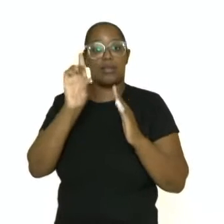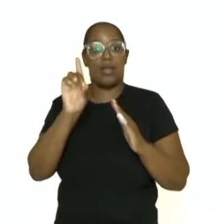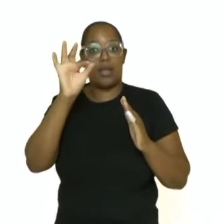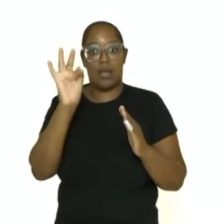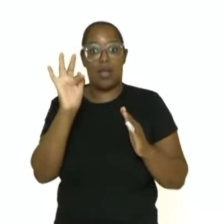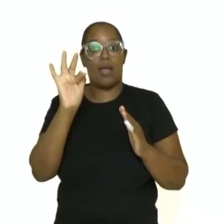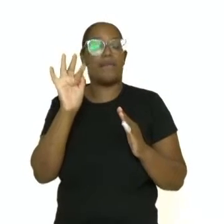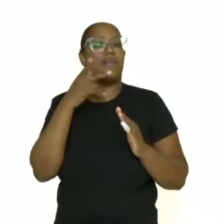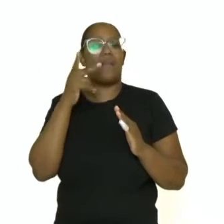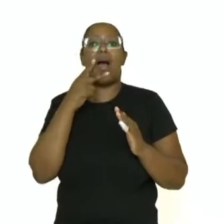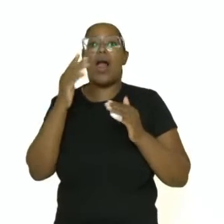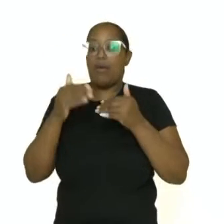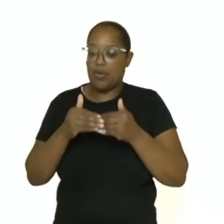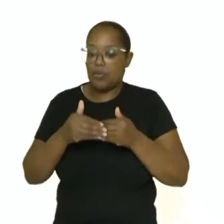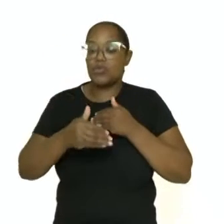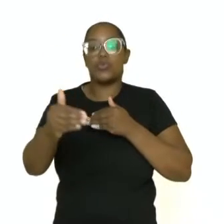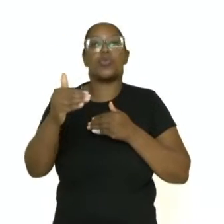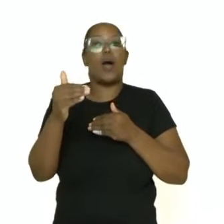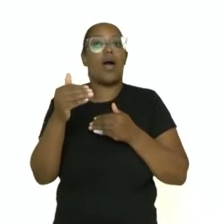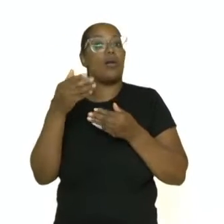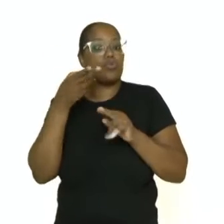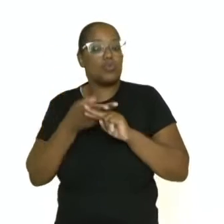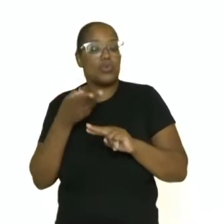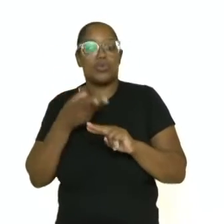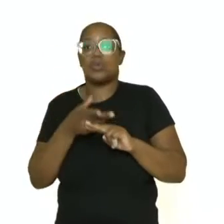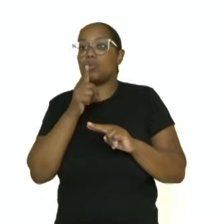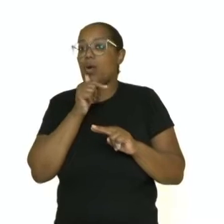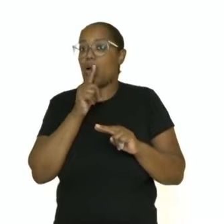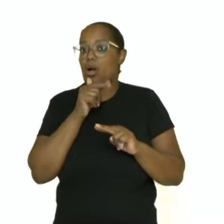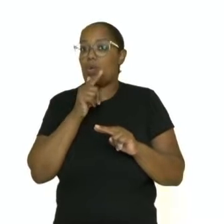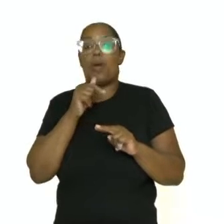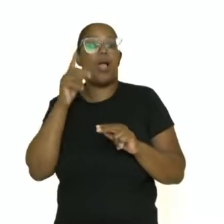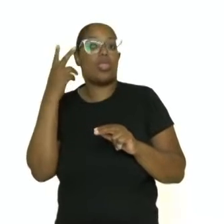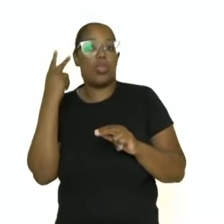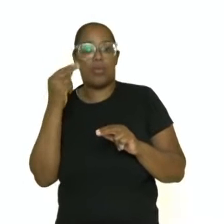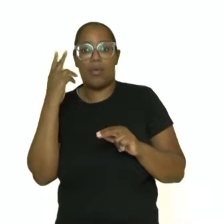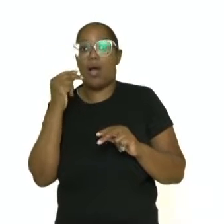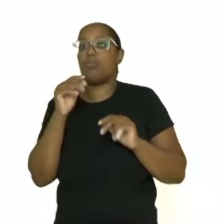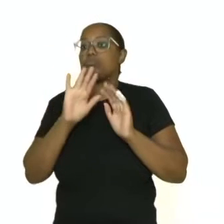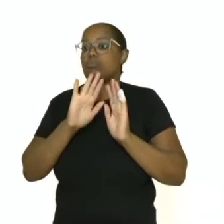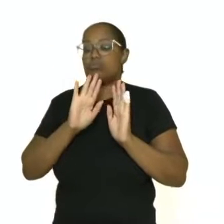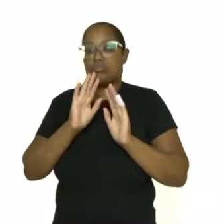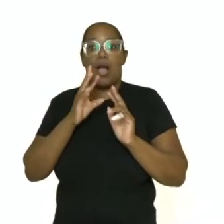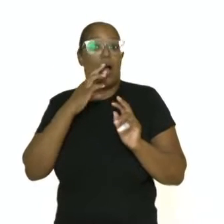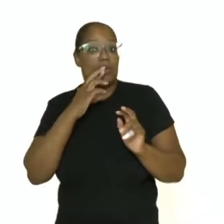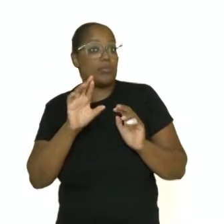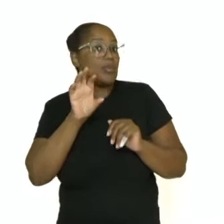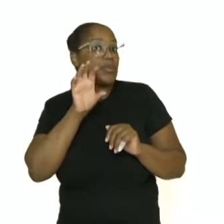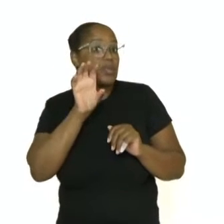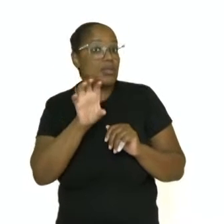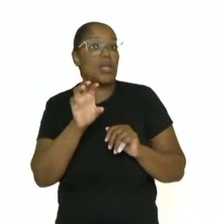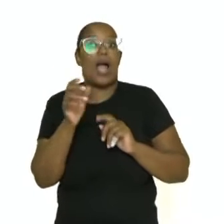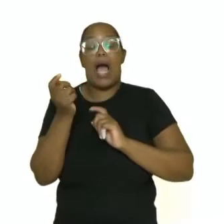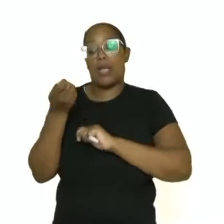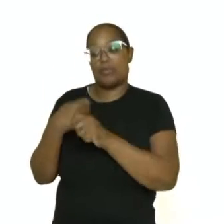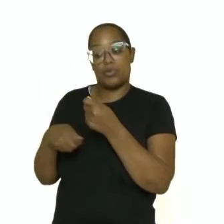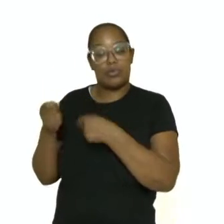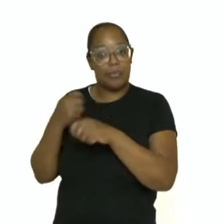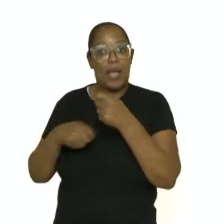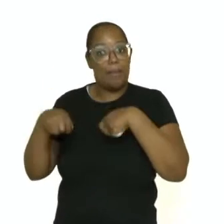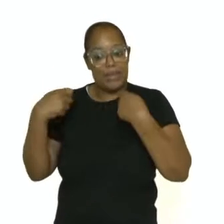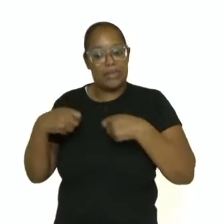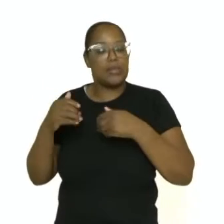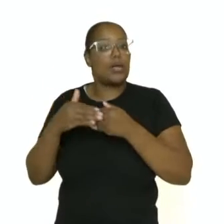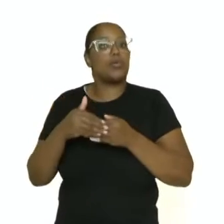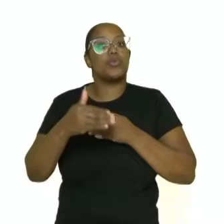normal? Marcelo Rezende responde: a economia deve continuar, pois a água é um bem finito e deve